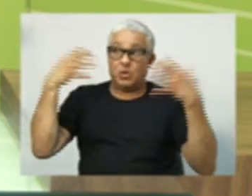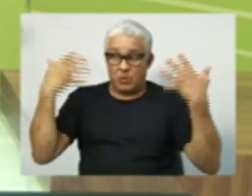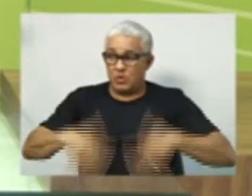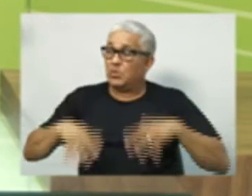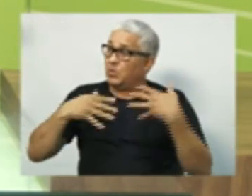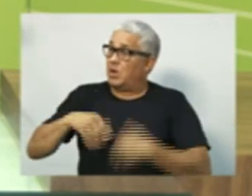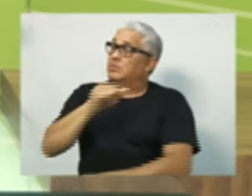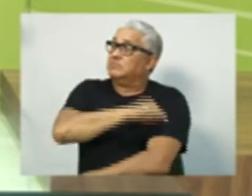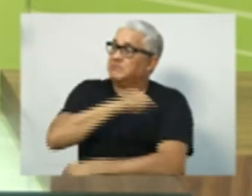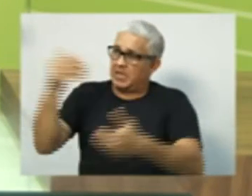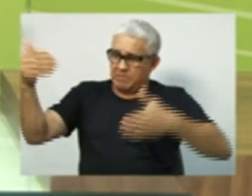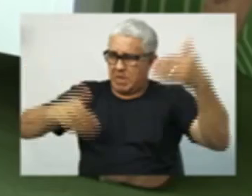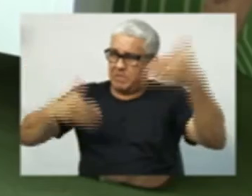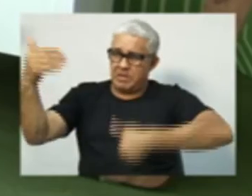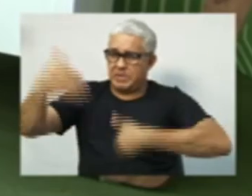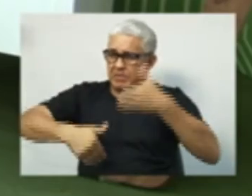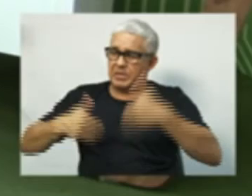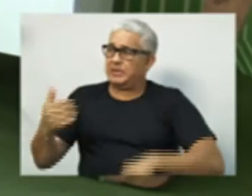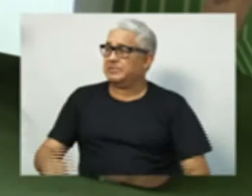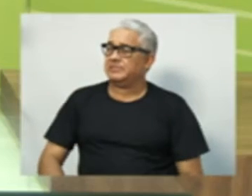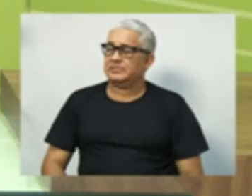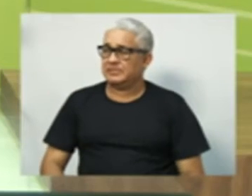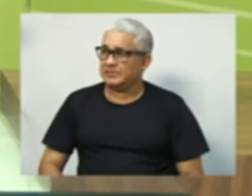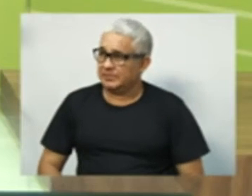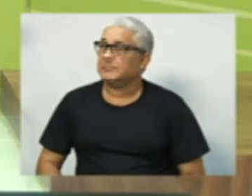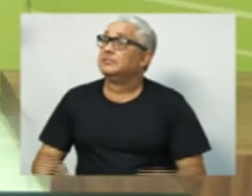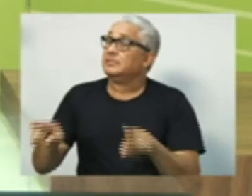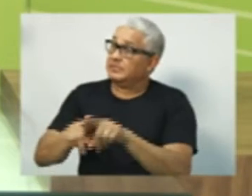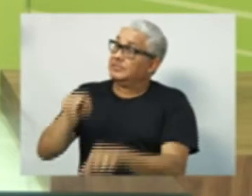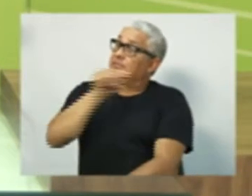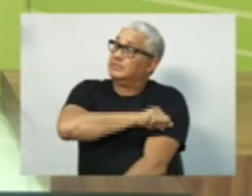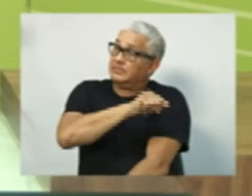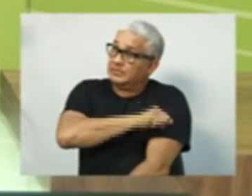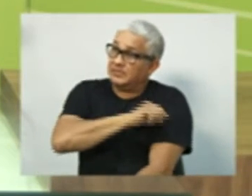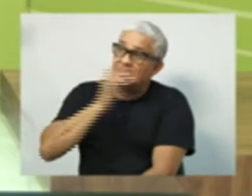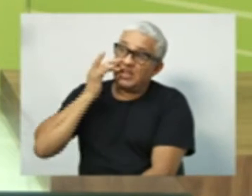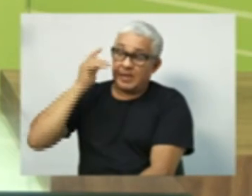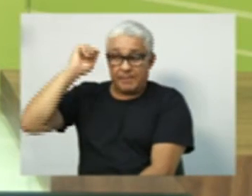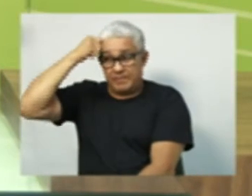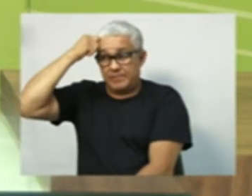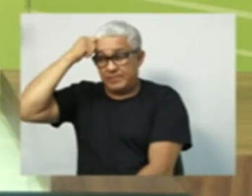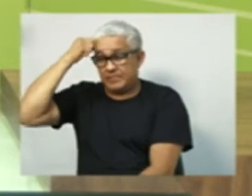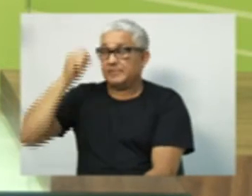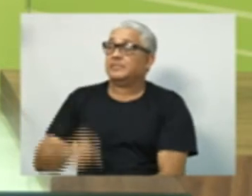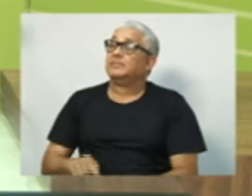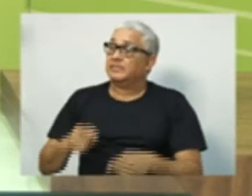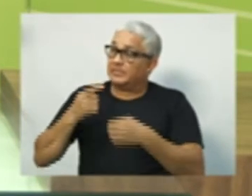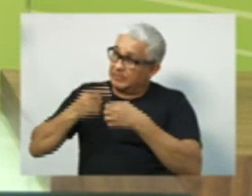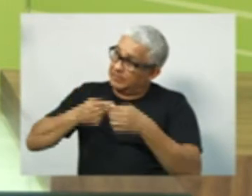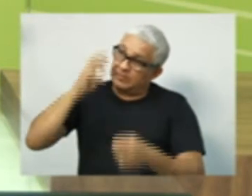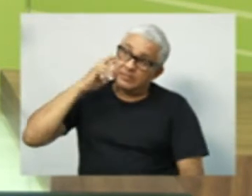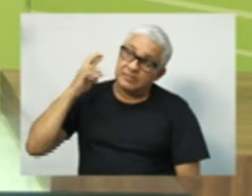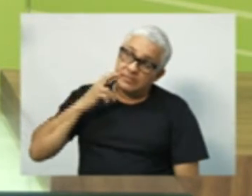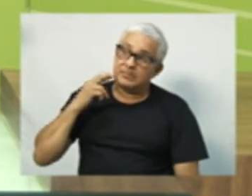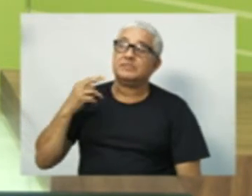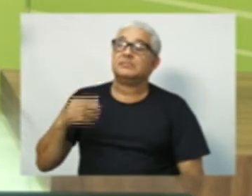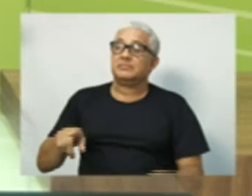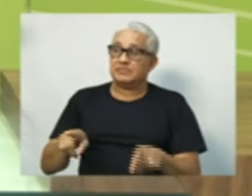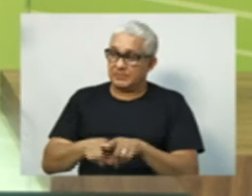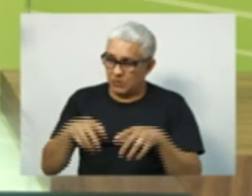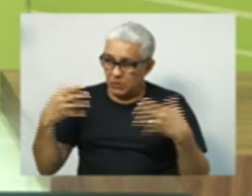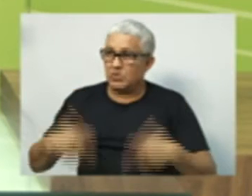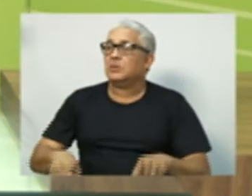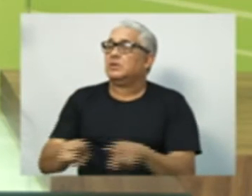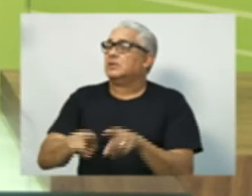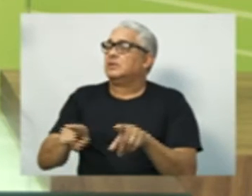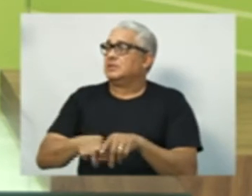chat, professor Aloy. Muitos participaram. Os alunos também de Ouro Preto do Oeste participaram bastante aqui conosco, mandando as